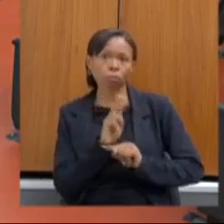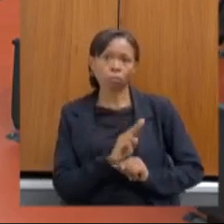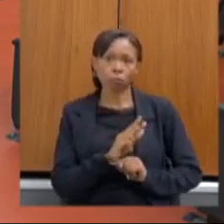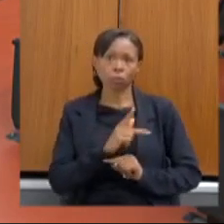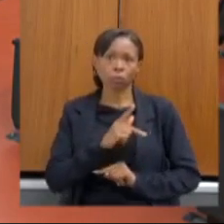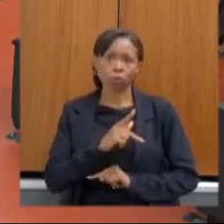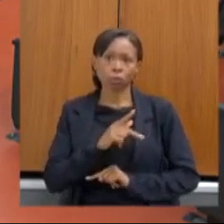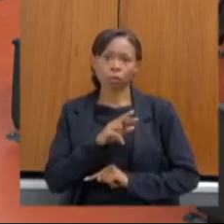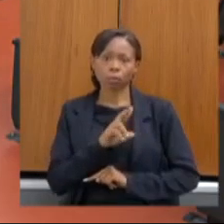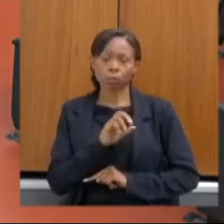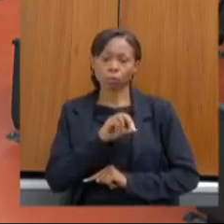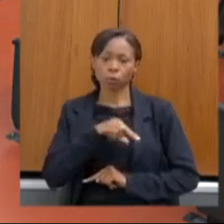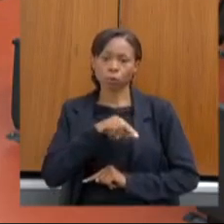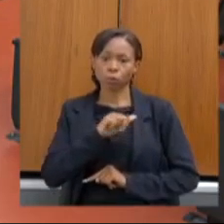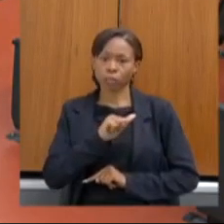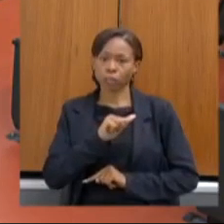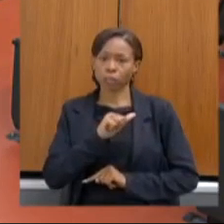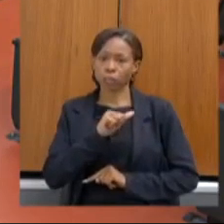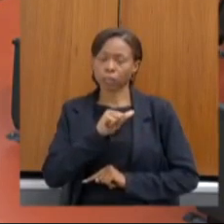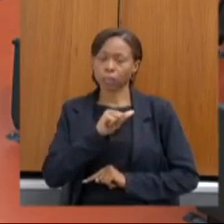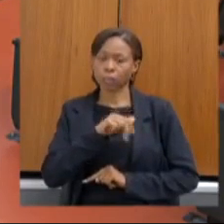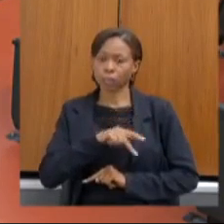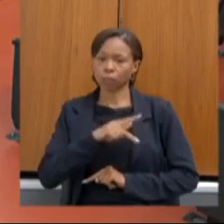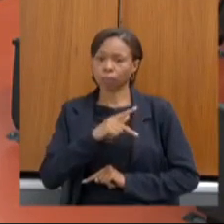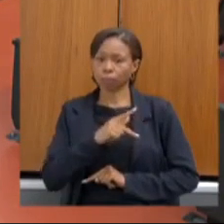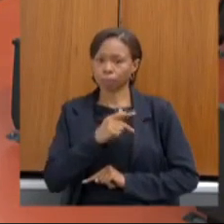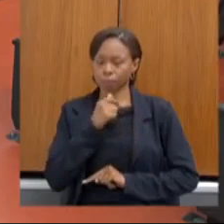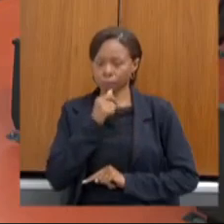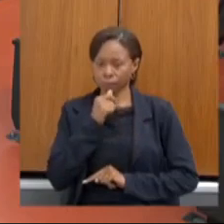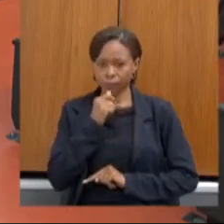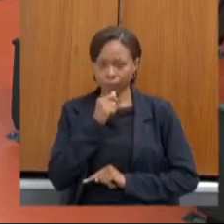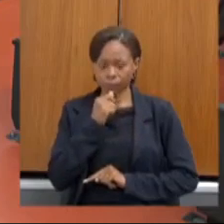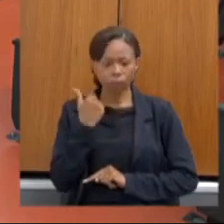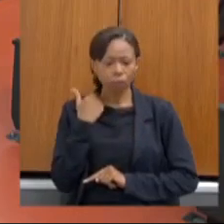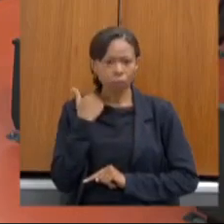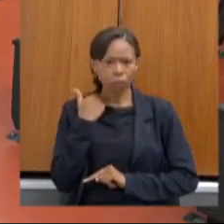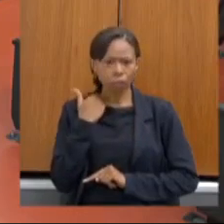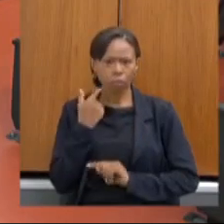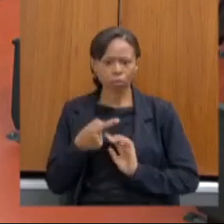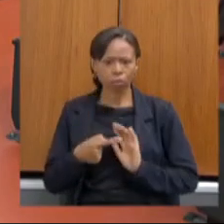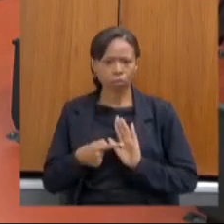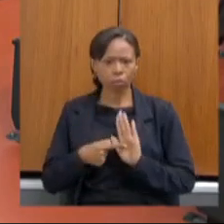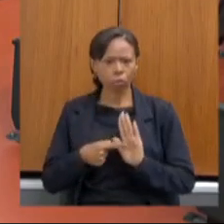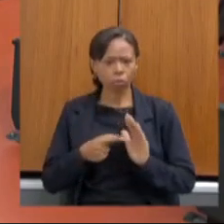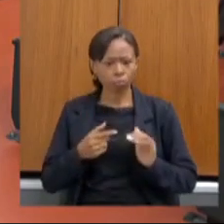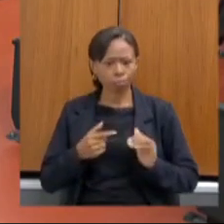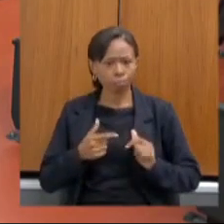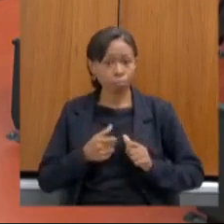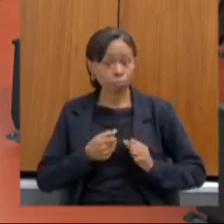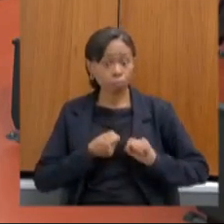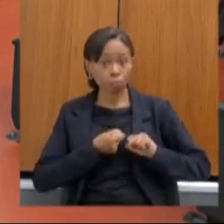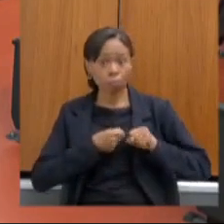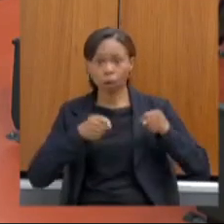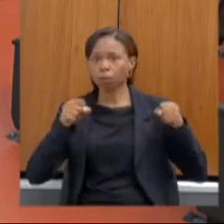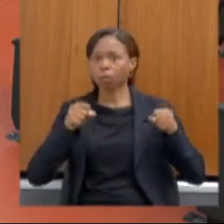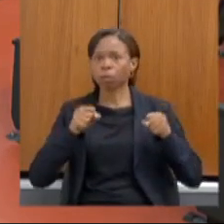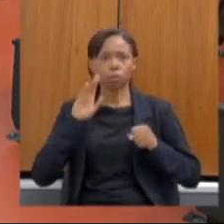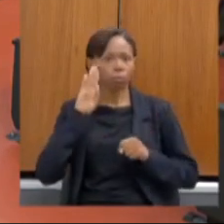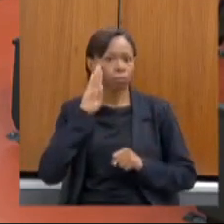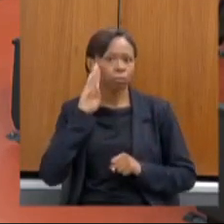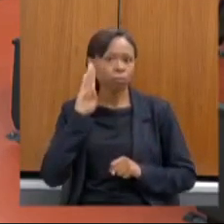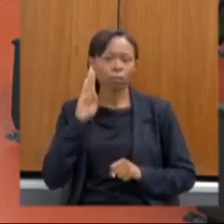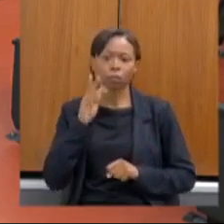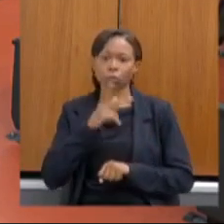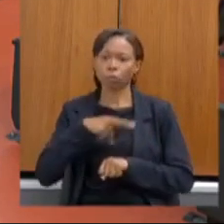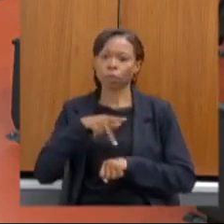é um dos bancos que despontou entre os maiores do país na liberação e na agilidade